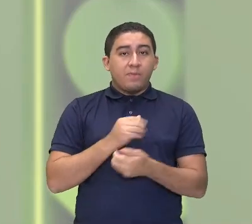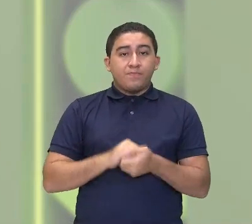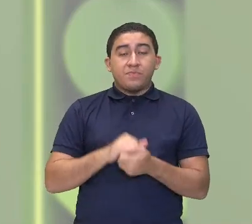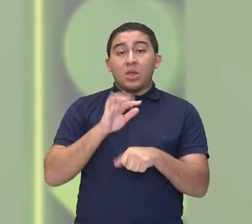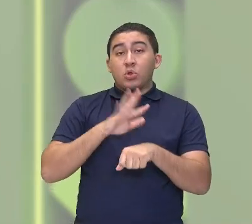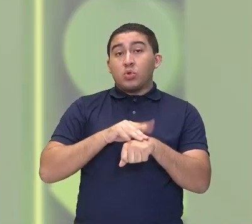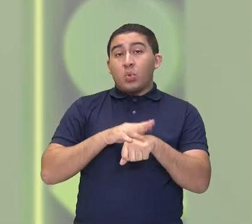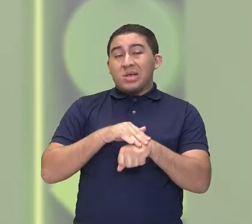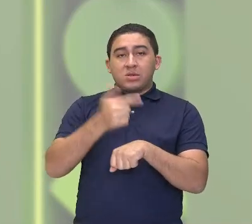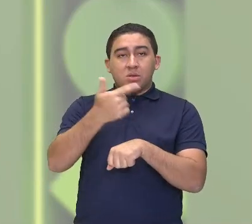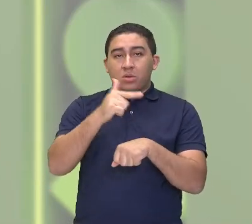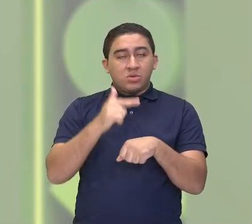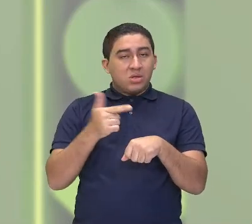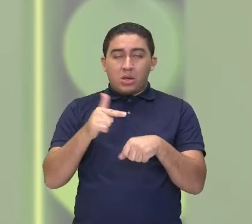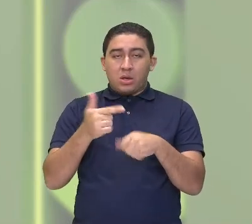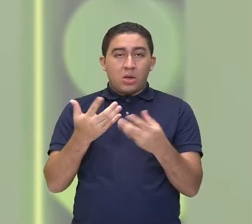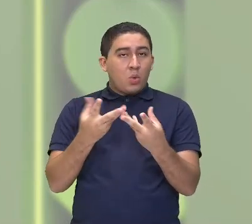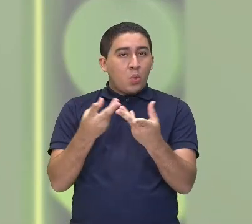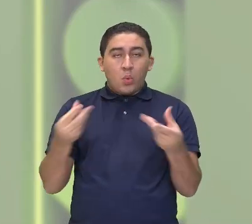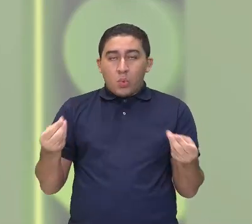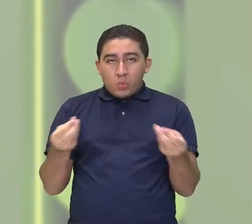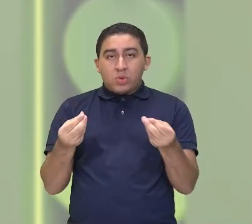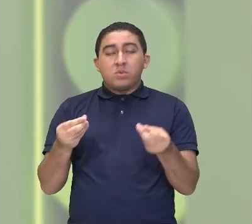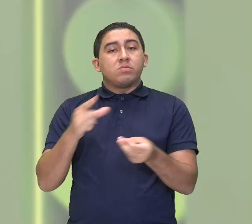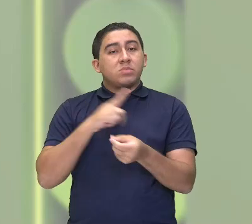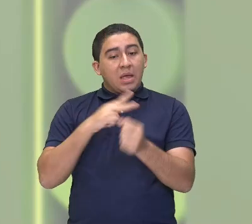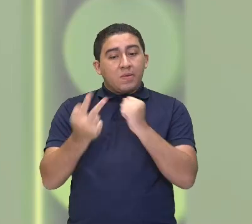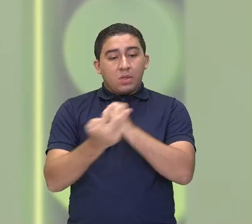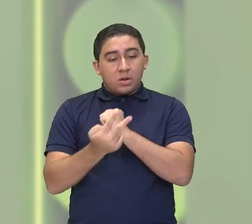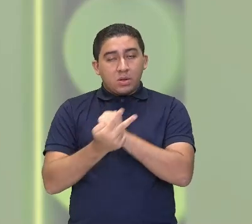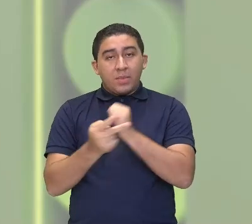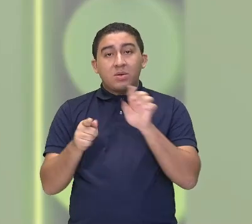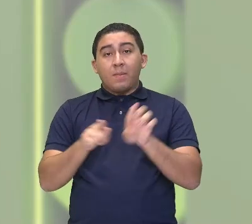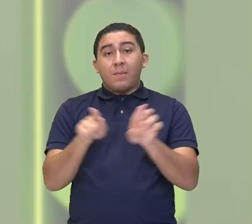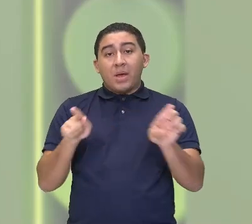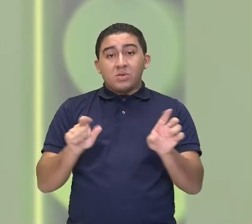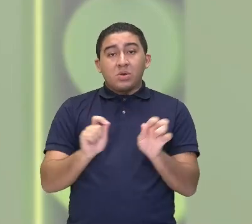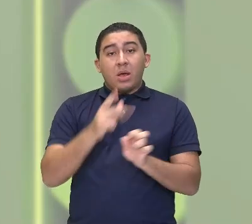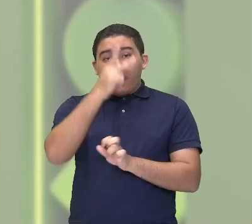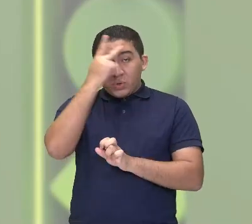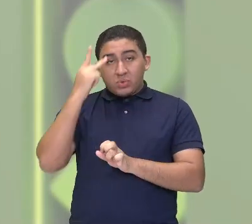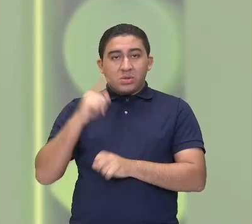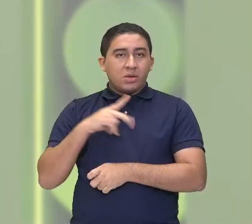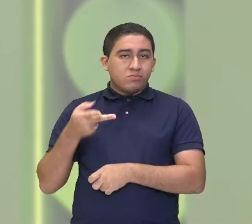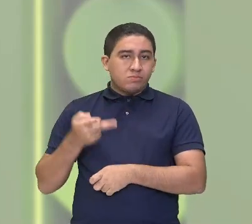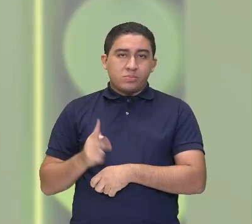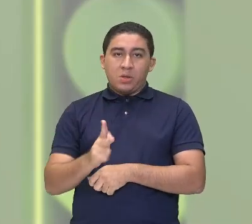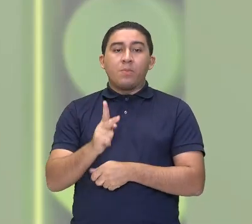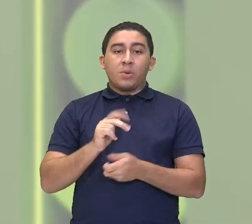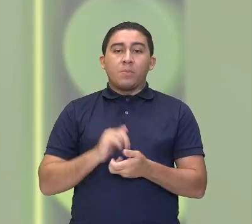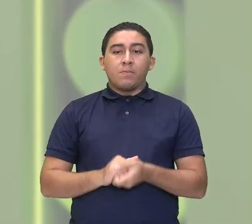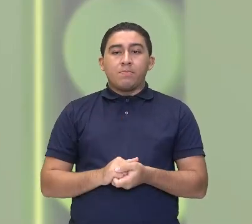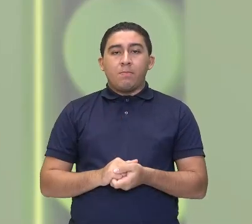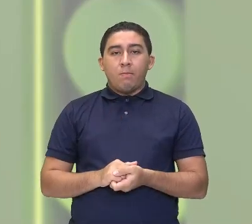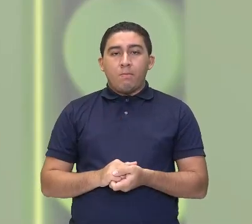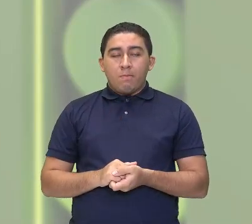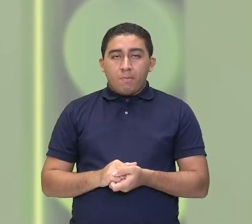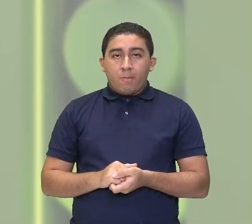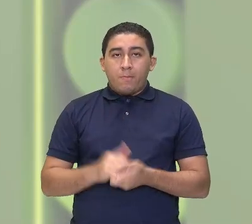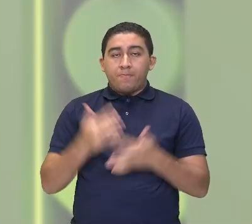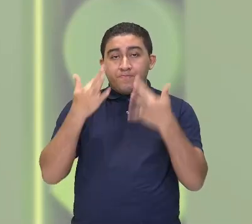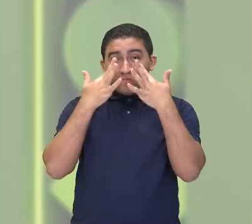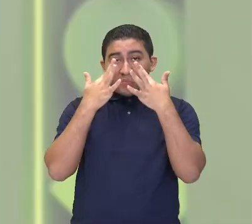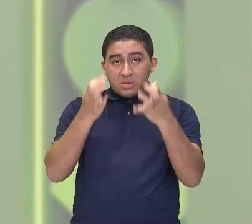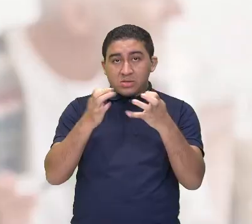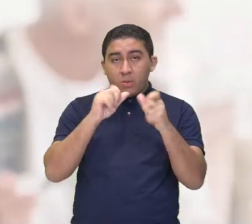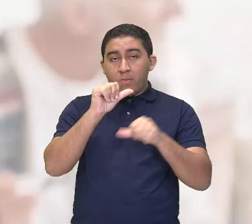vezes não têm cura, têm tratamento, mas que vão acompanhar o indivíduo ali por muitos anos, certo? Vamos observar as